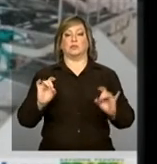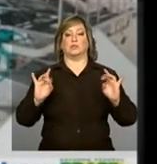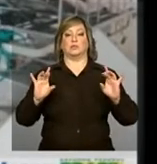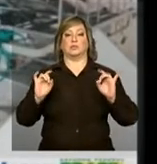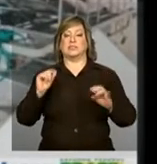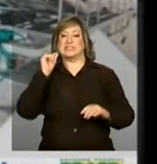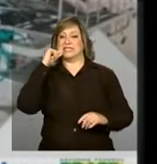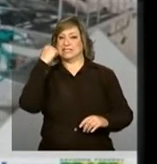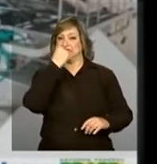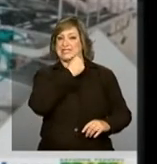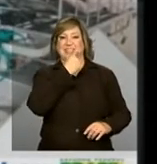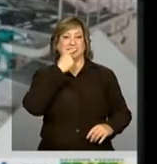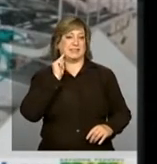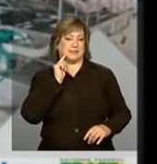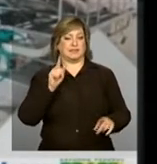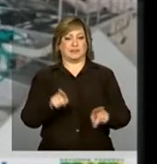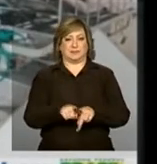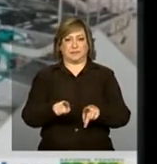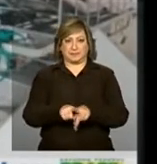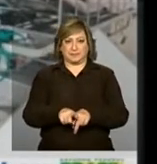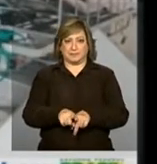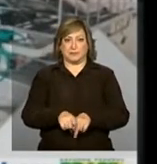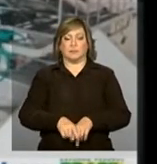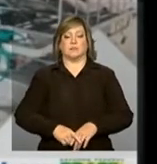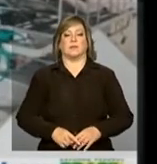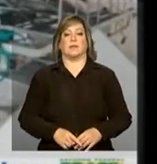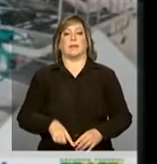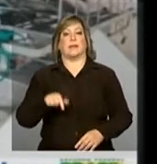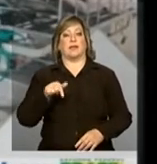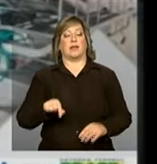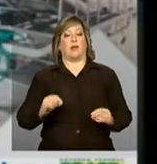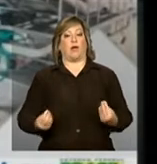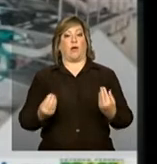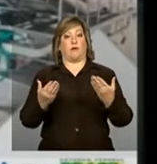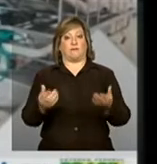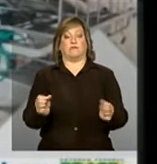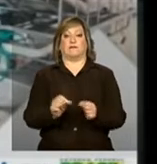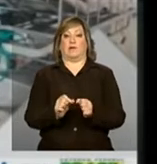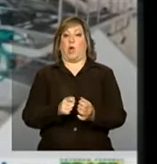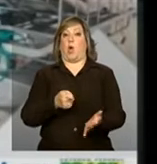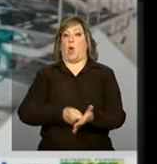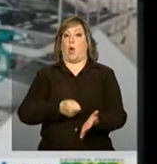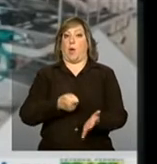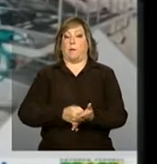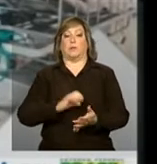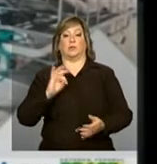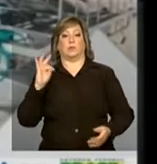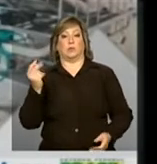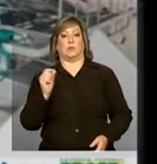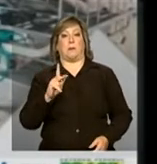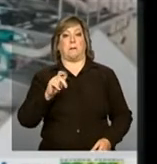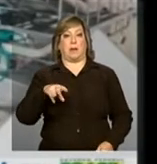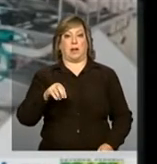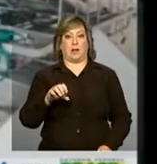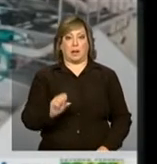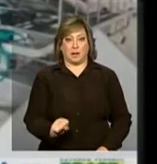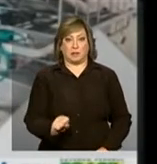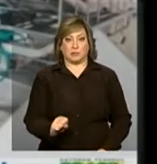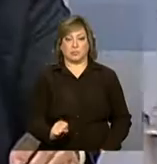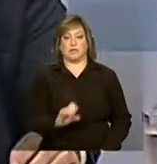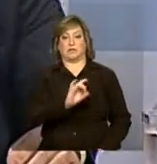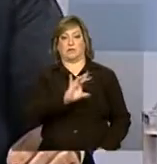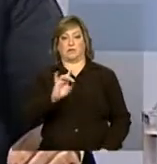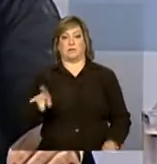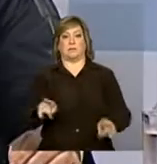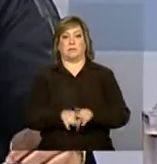exclusivamente odontológicos. É uma oferta que precisa ser feita obrigatória para planos individuais e para os planos